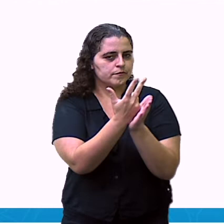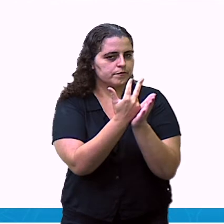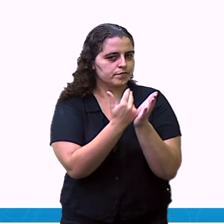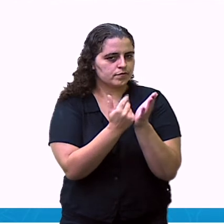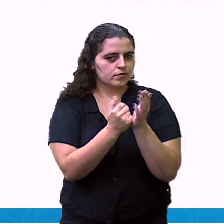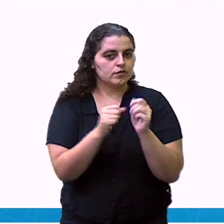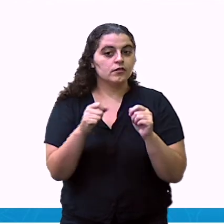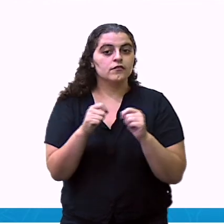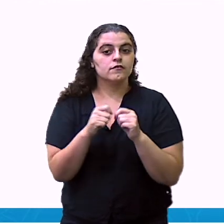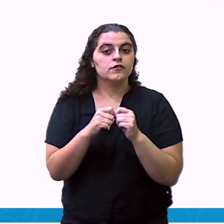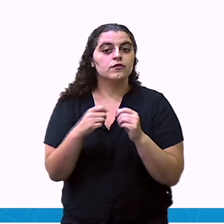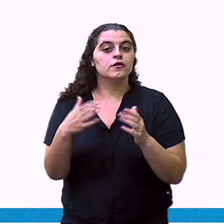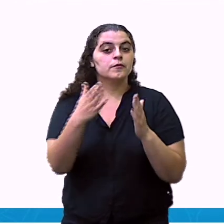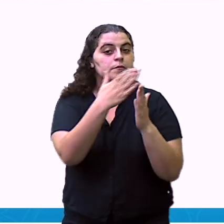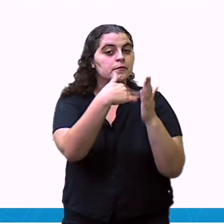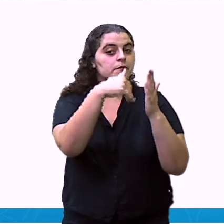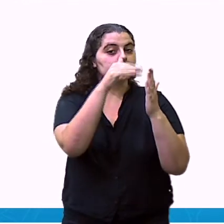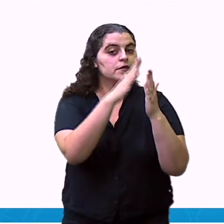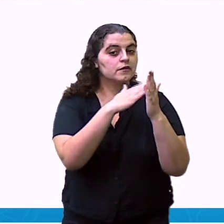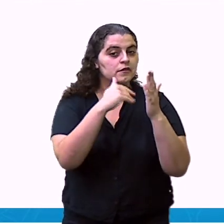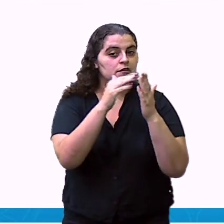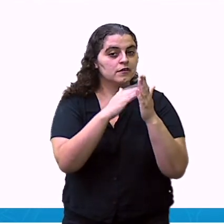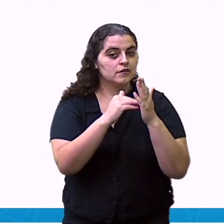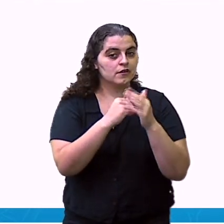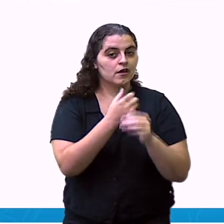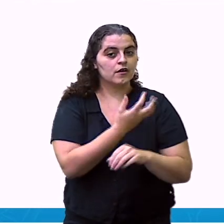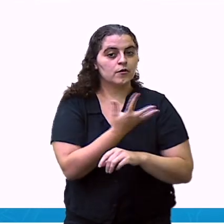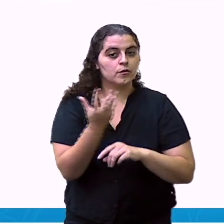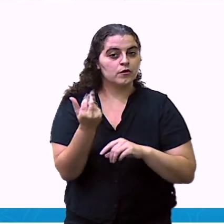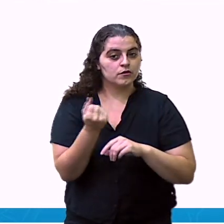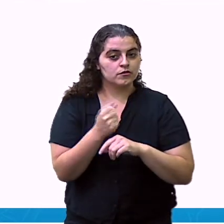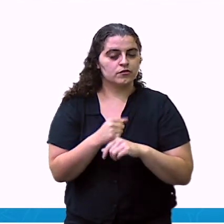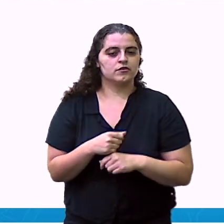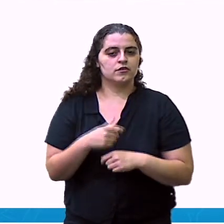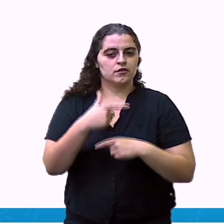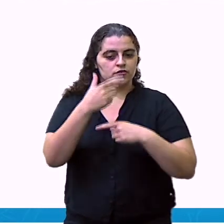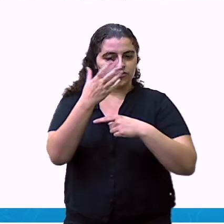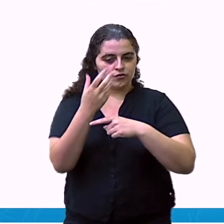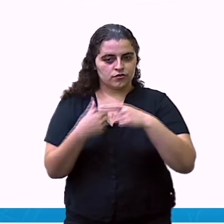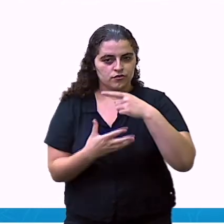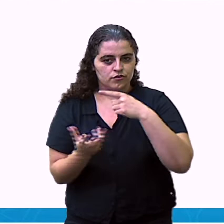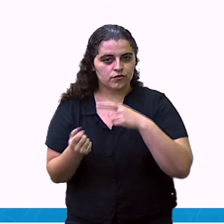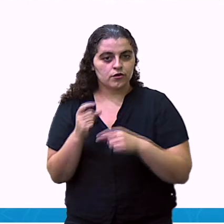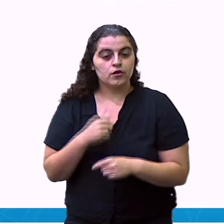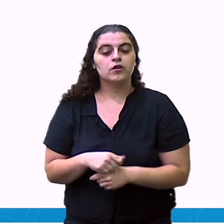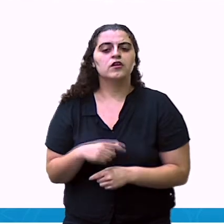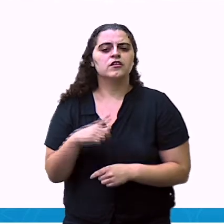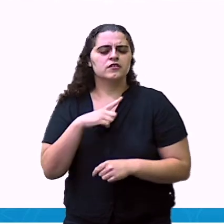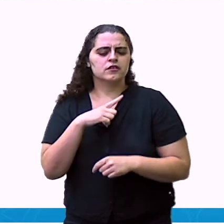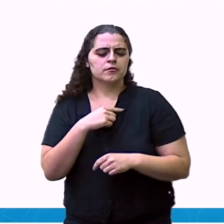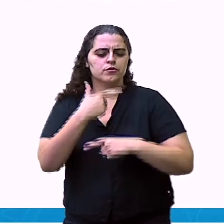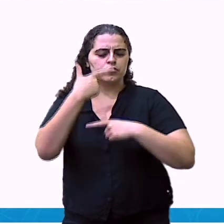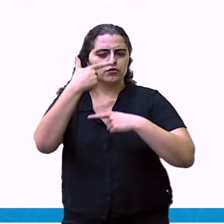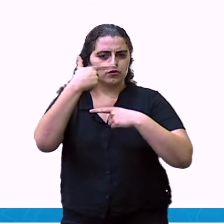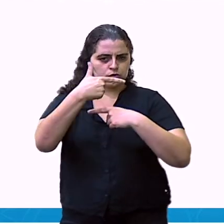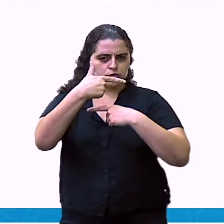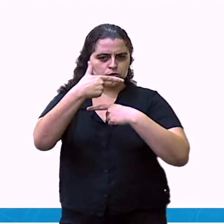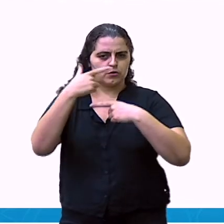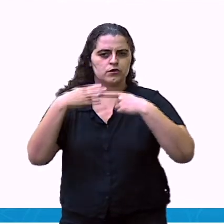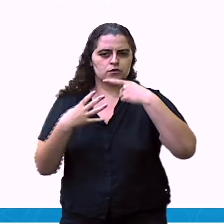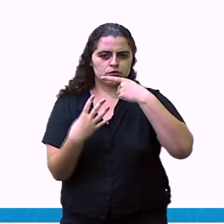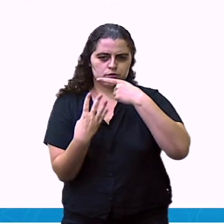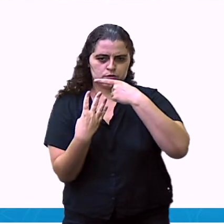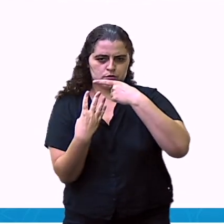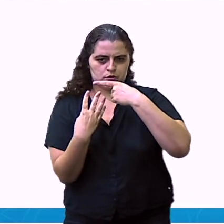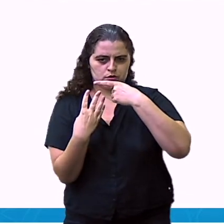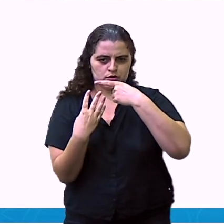e fazer o quê? Pintar a fração indicada. Nesta fração, nós temos 2/4. Uma figura